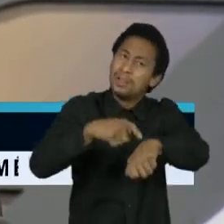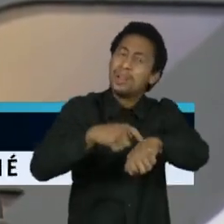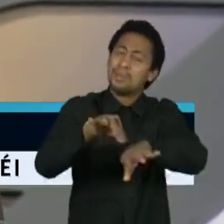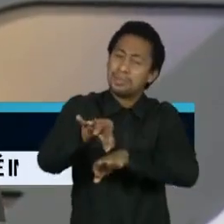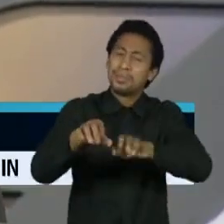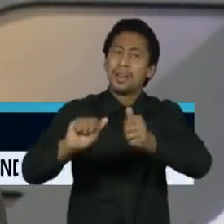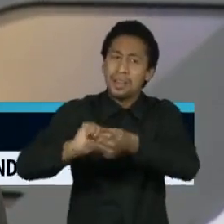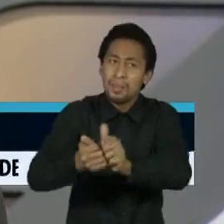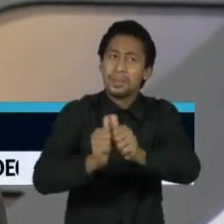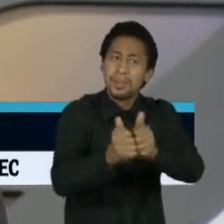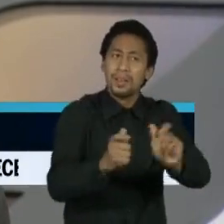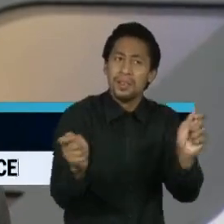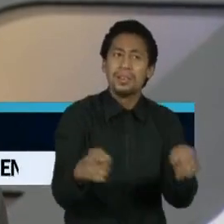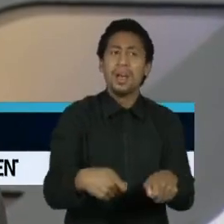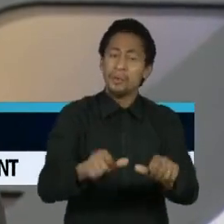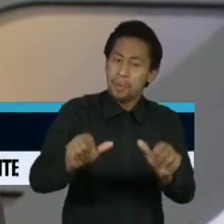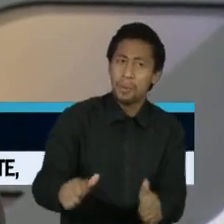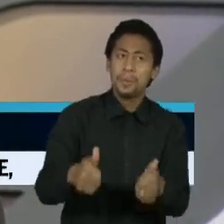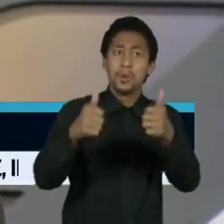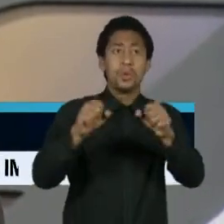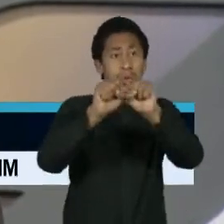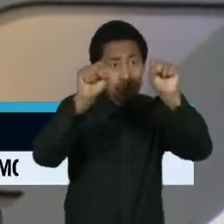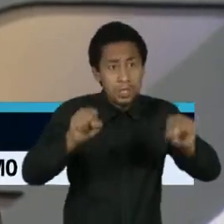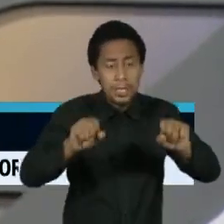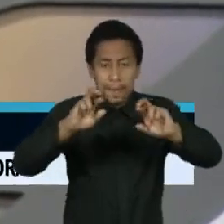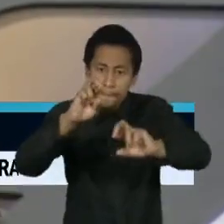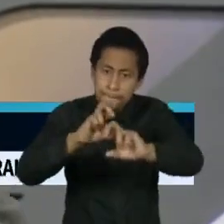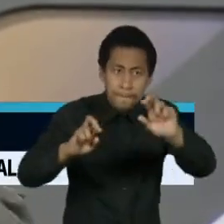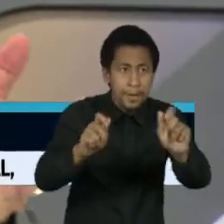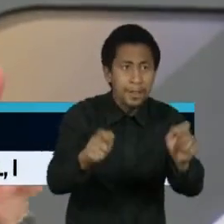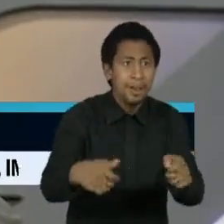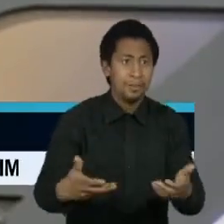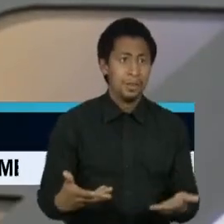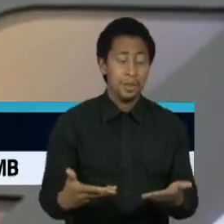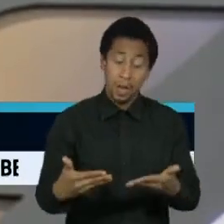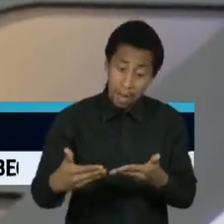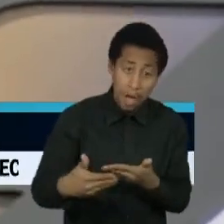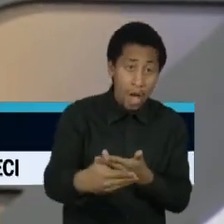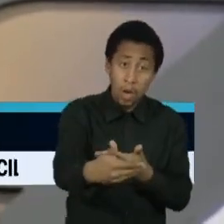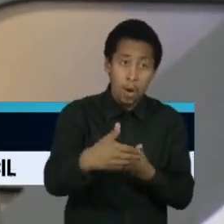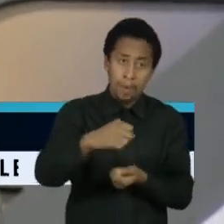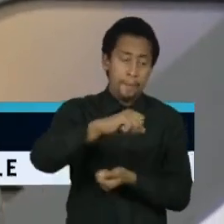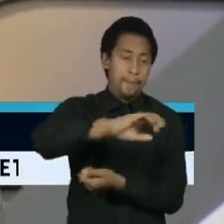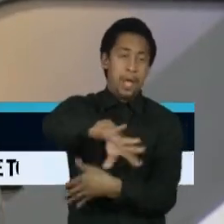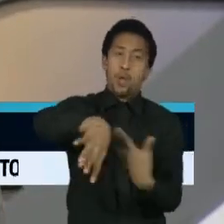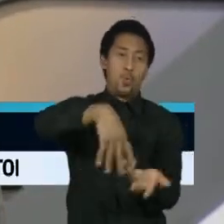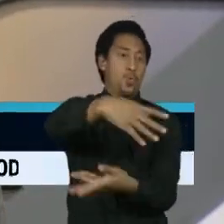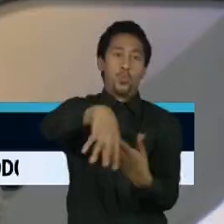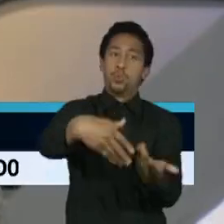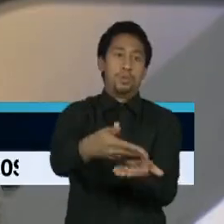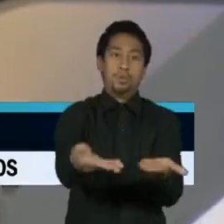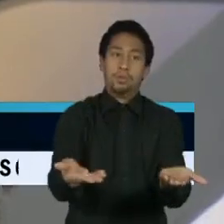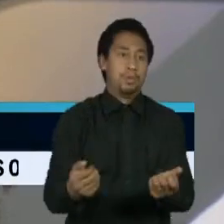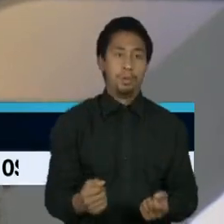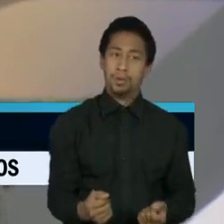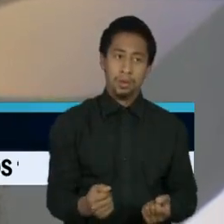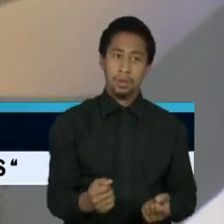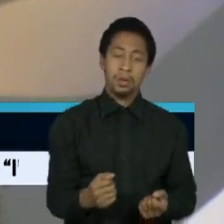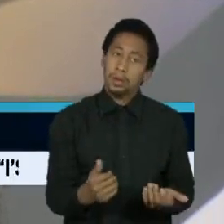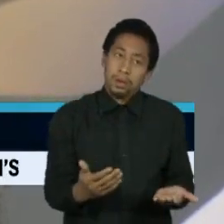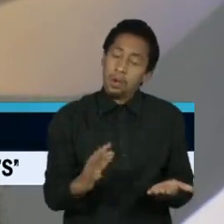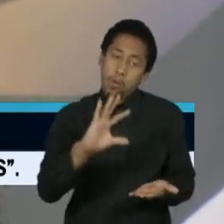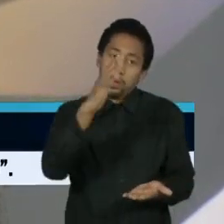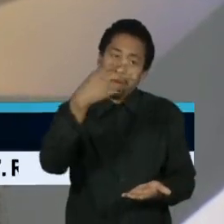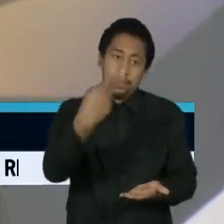adaptarem ou aperfeiçoar e o sistema de fiscalização agora tá nessa bagunça que é mais ou menos o